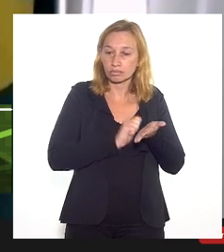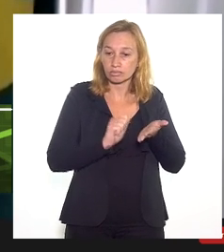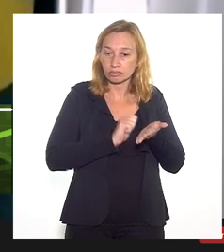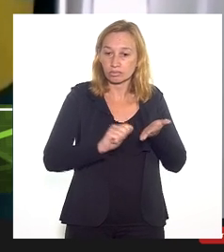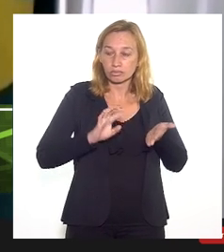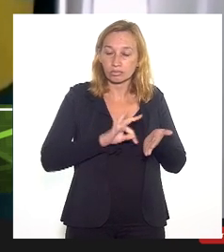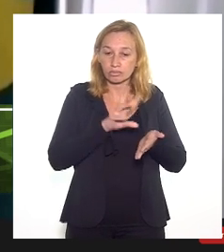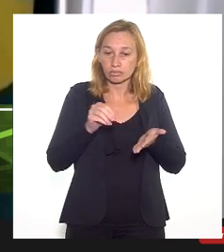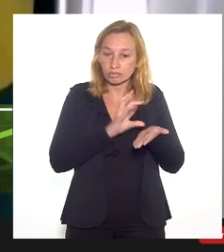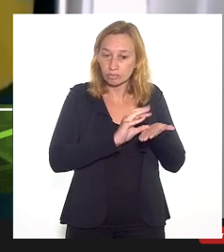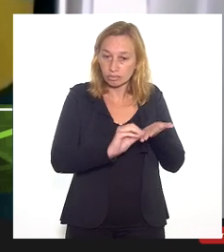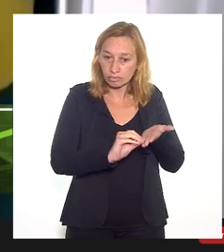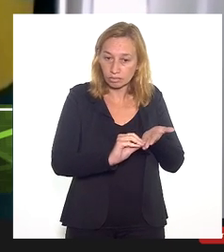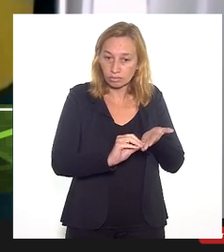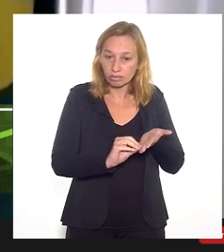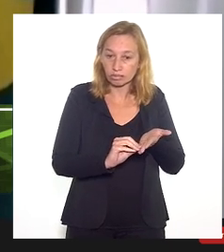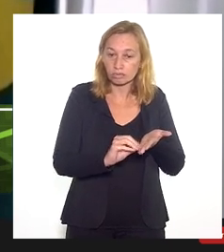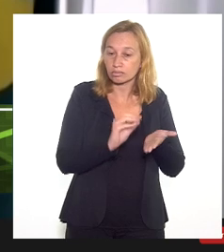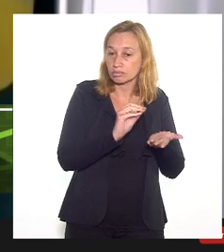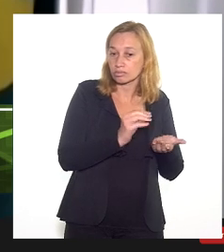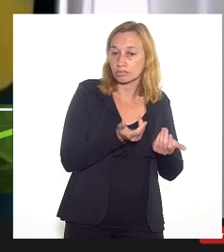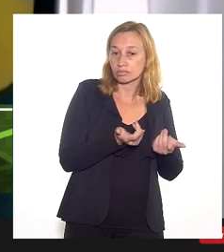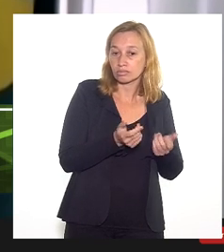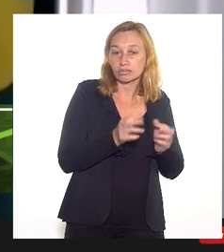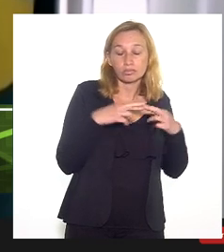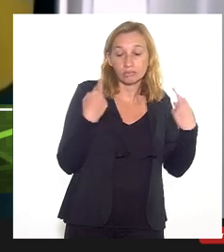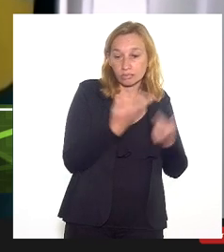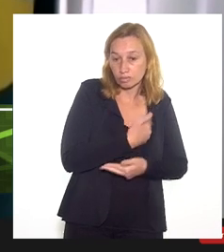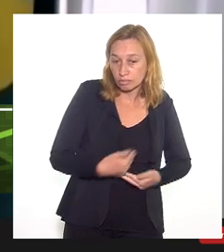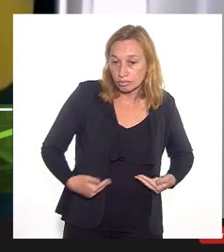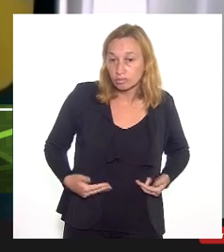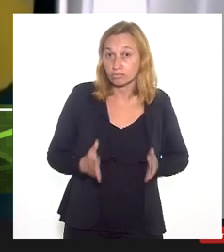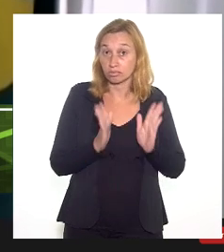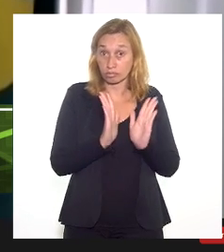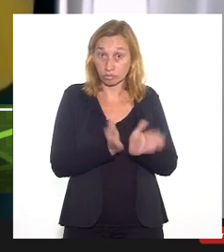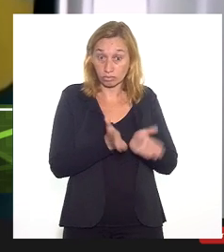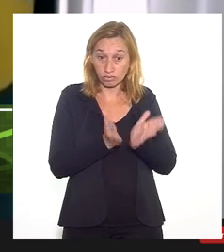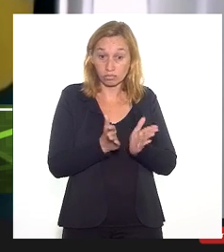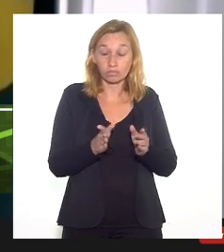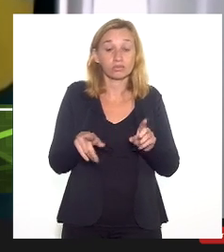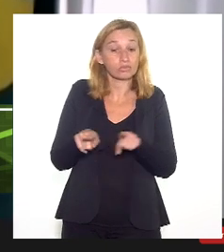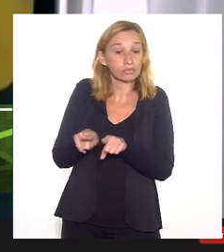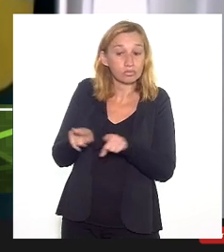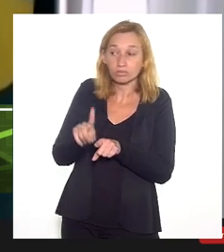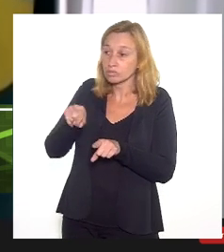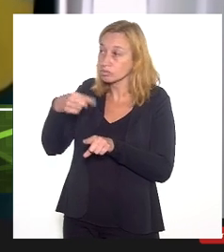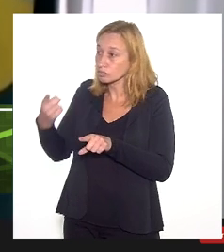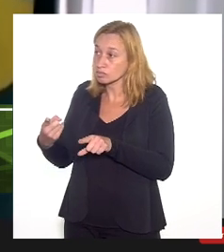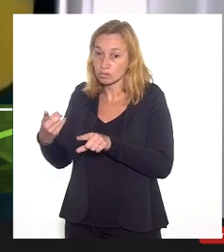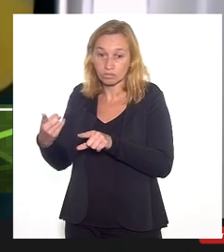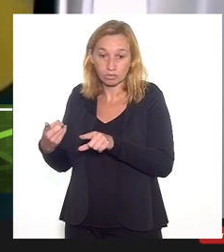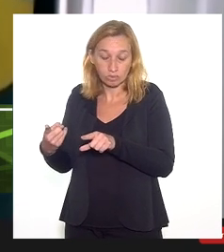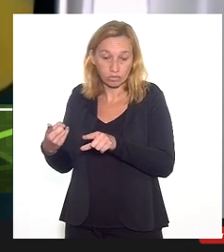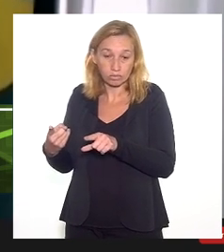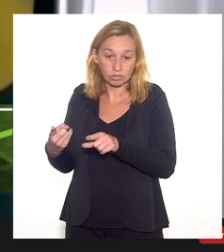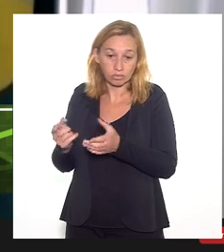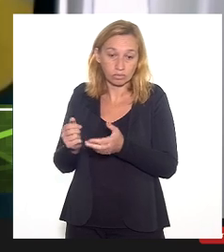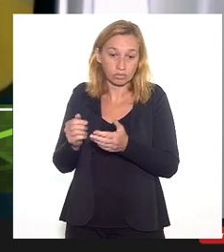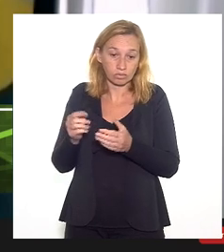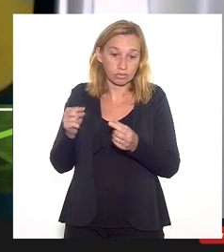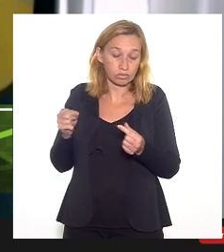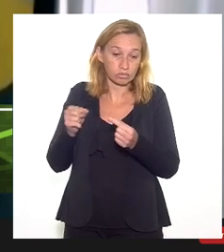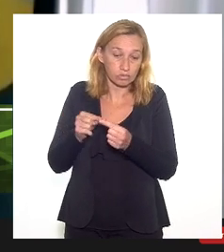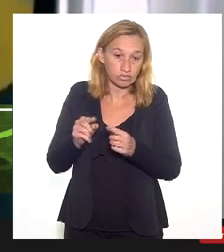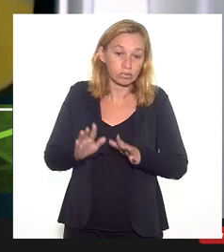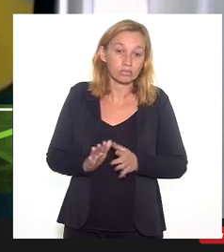pautas seja sobre a forma de audiências públicas como é caso de hoje seja com outros formatos enfim e